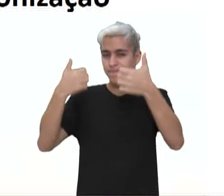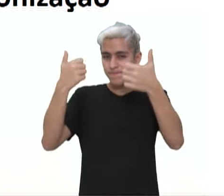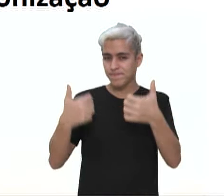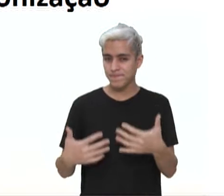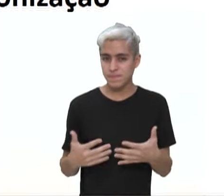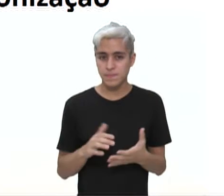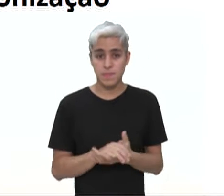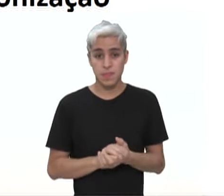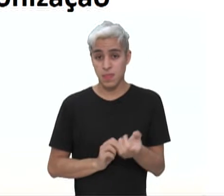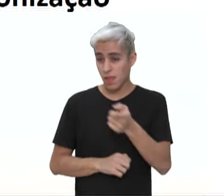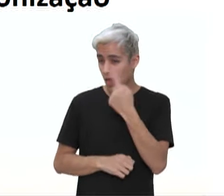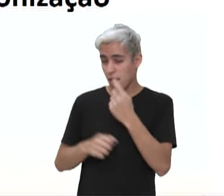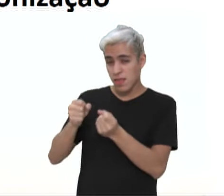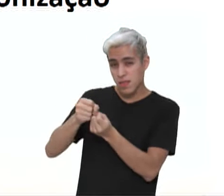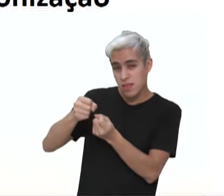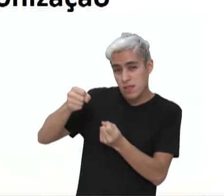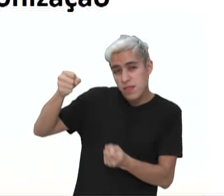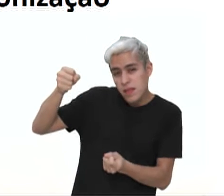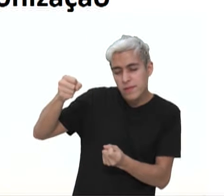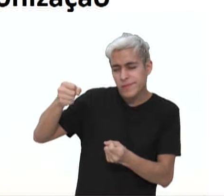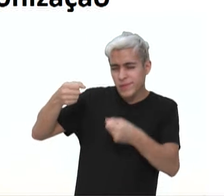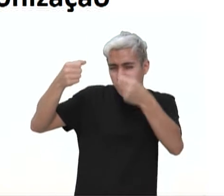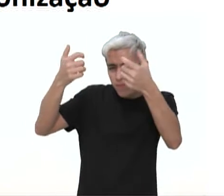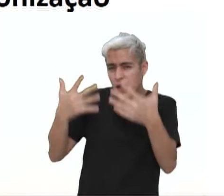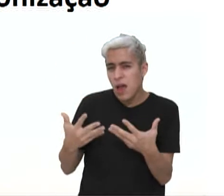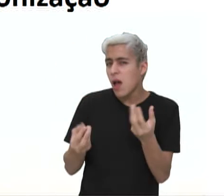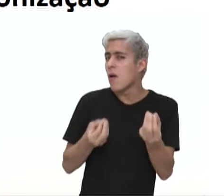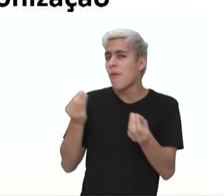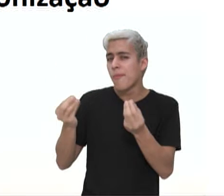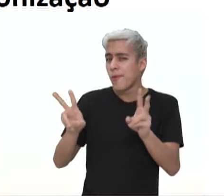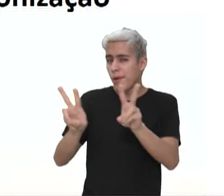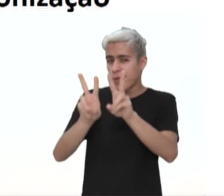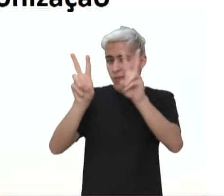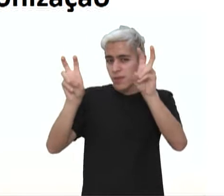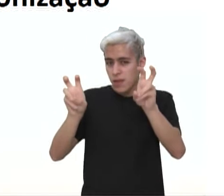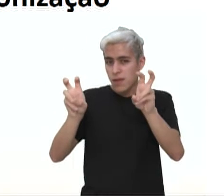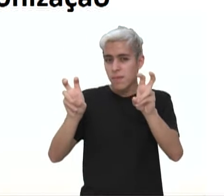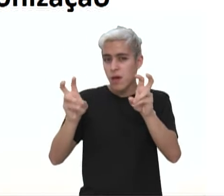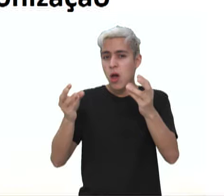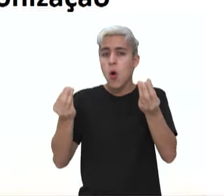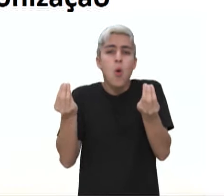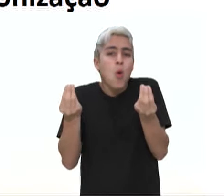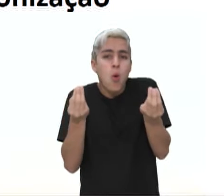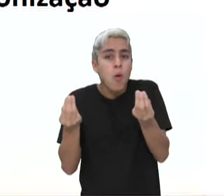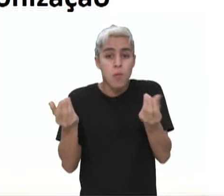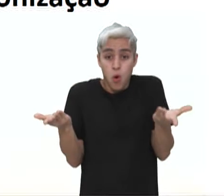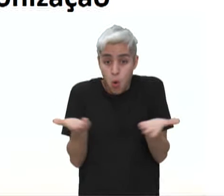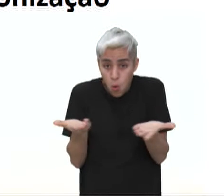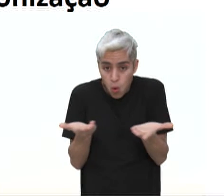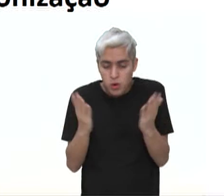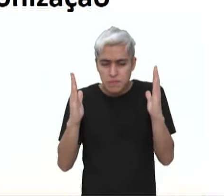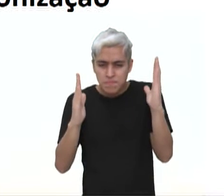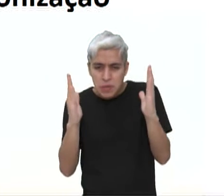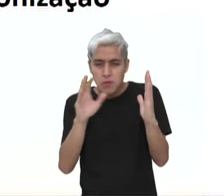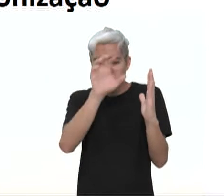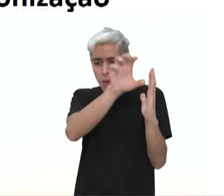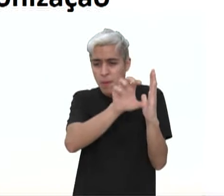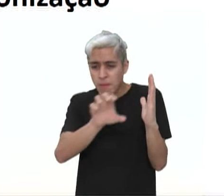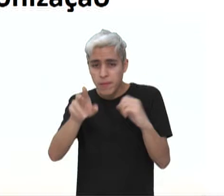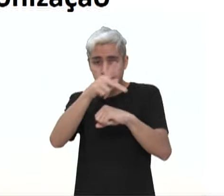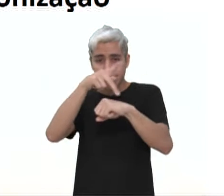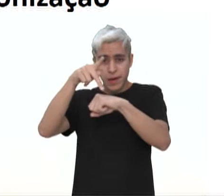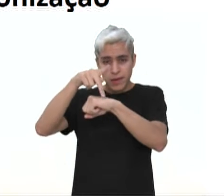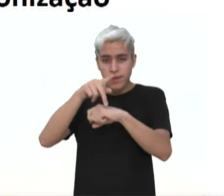hoje. Este mapa que vai te mostrar qual é o nosso assunto da aula de hoje com a divisão atual dos países. Então, tudo que está